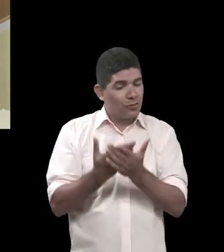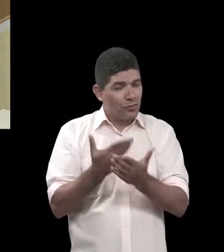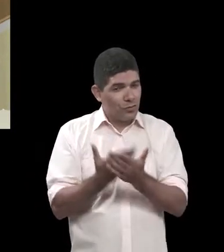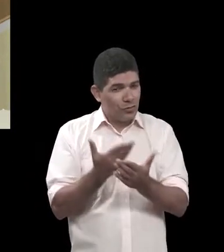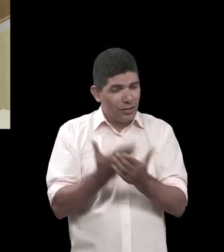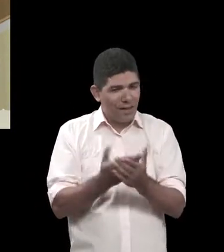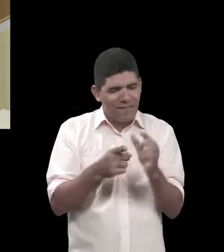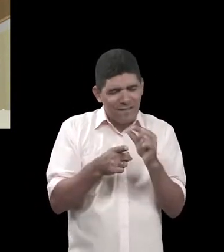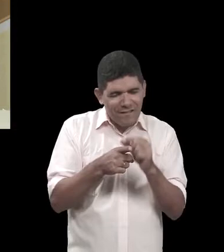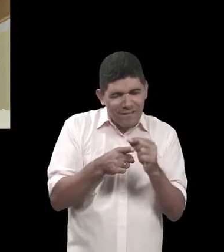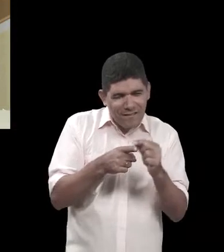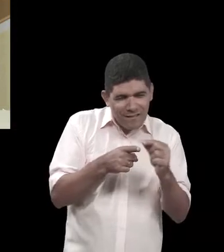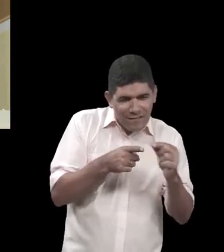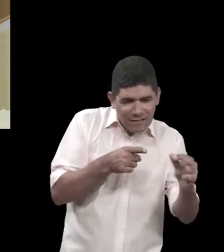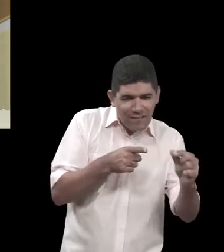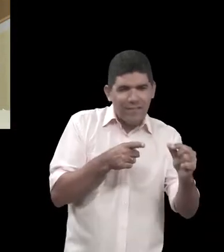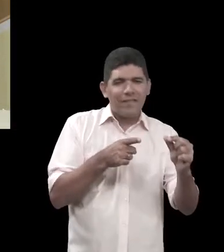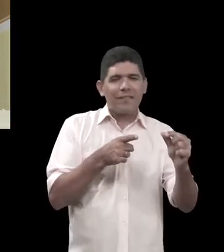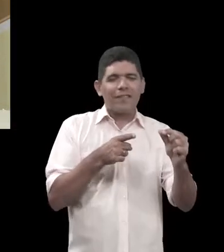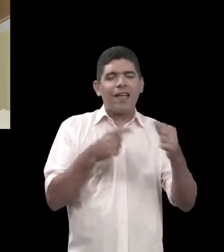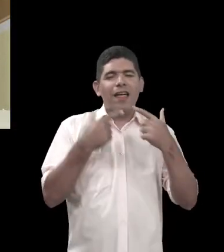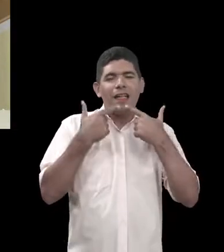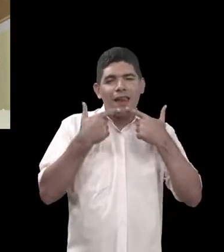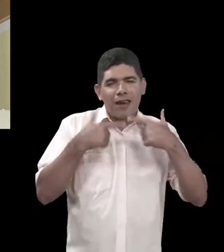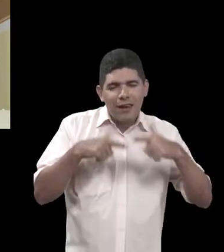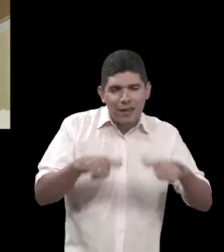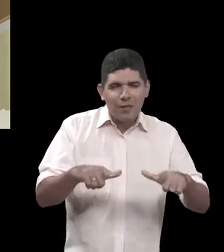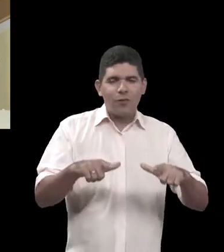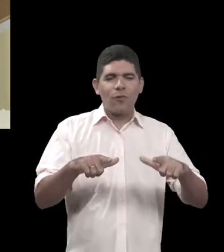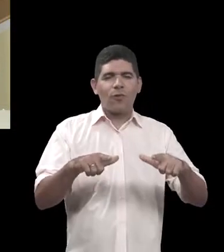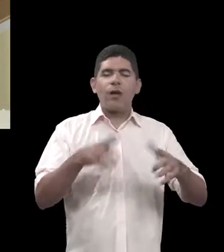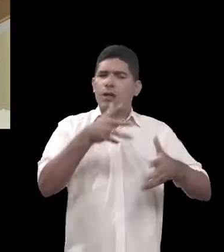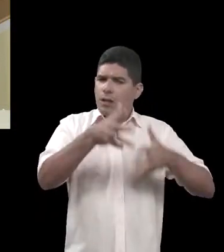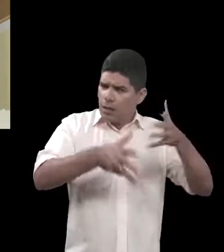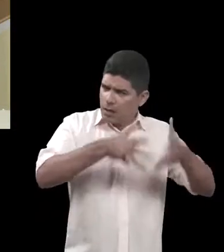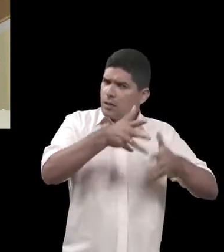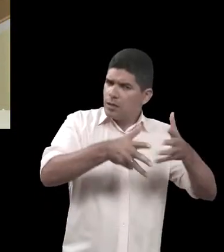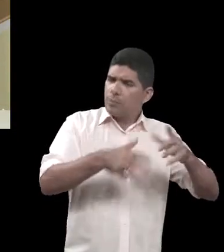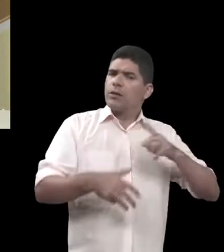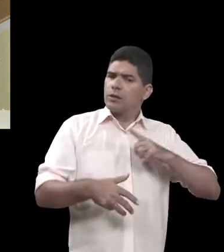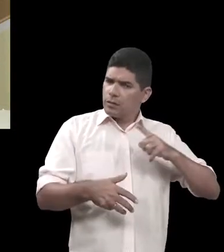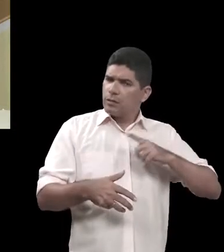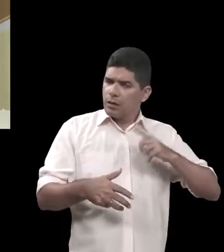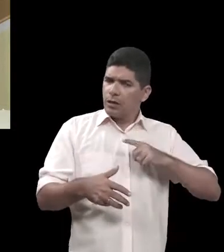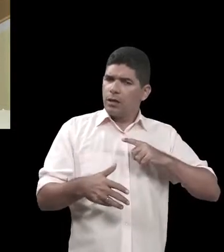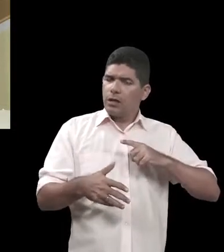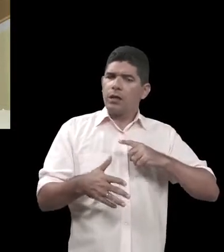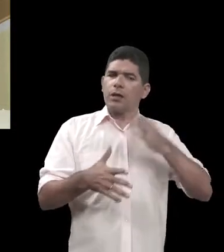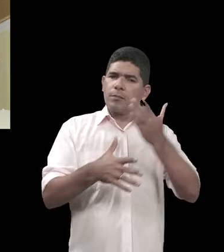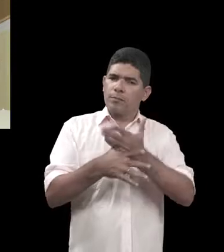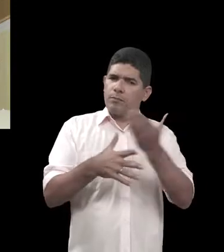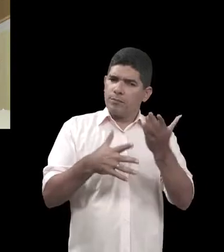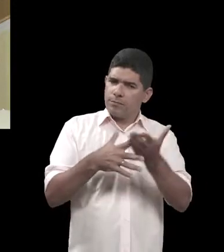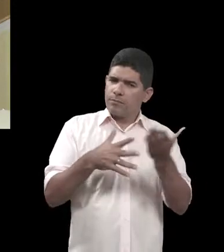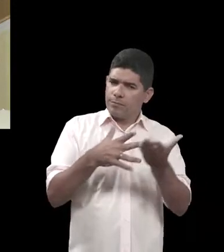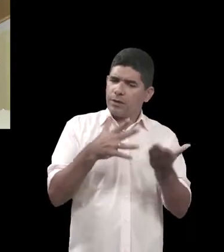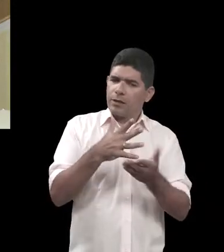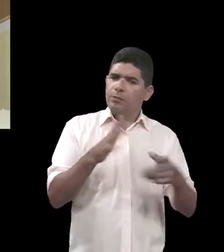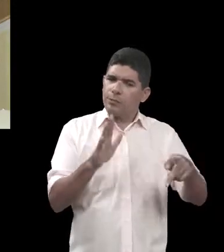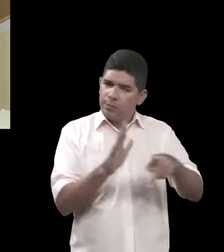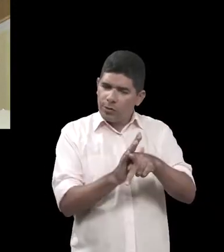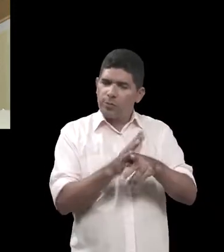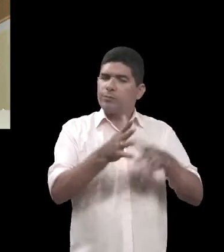estudar os elementos mínimos de uma língua. E a Libras tem seus elementos mínimos, né, que são os parâmetros da língua de sinais. E